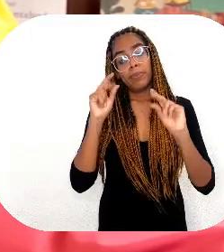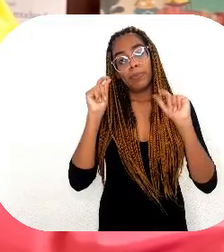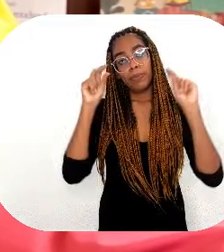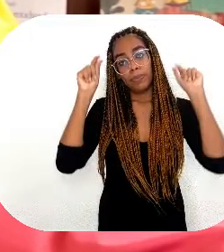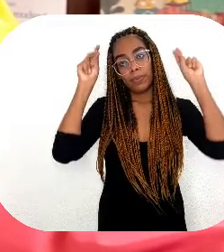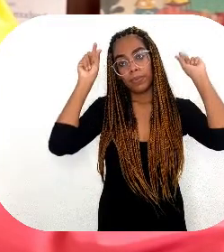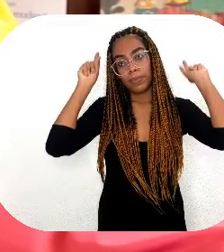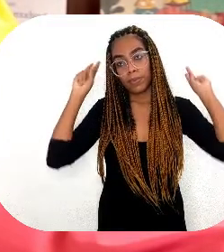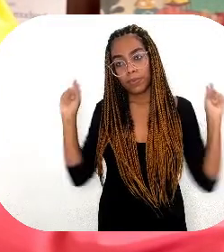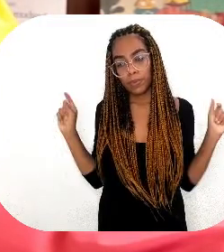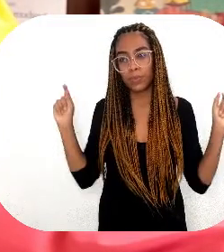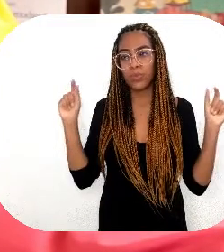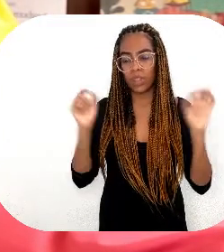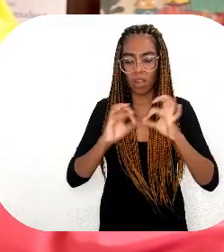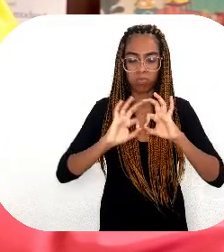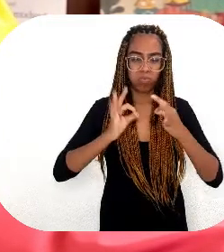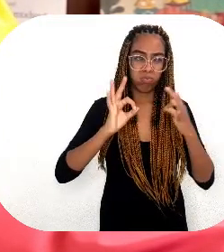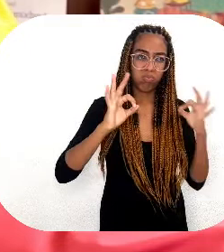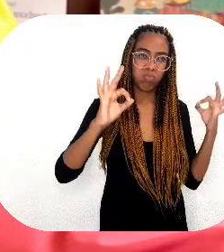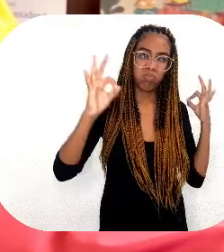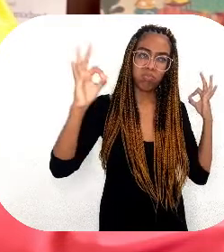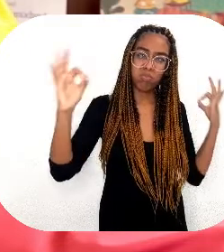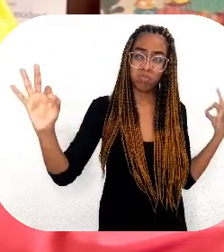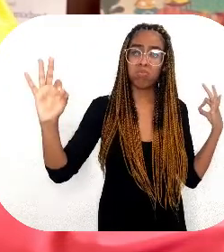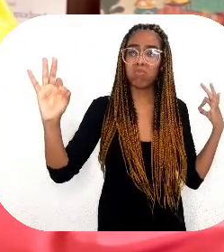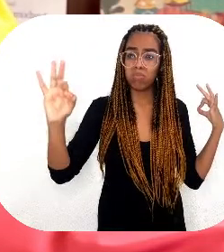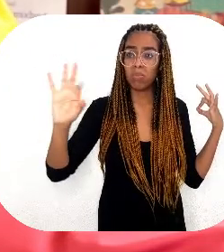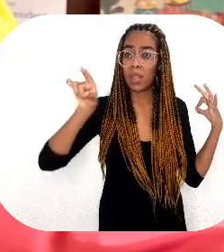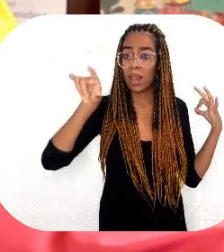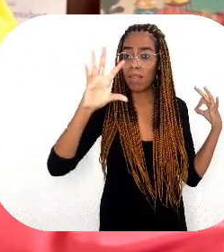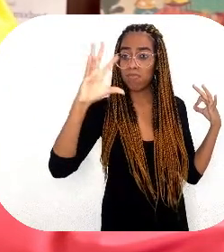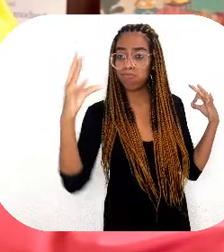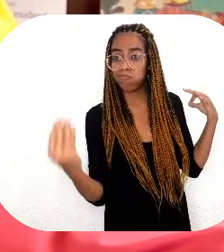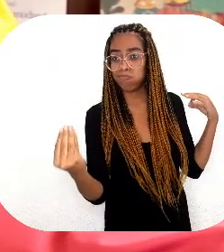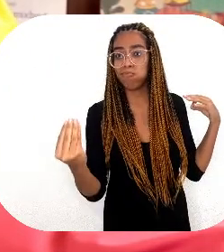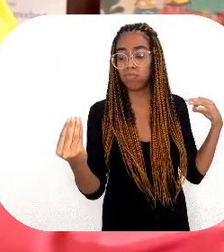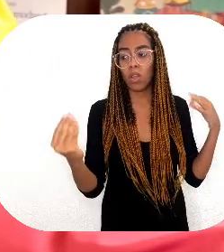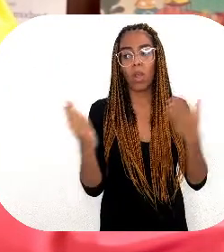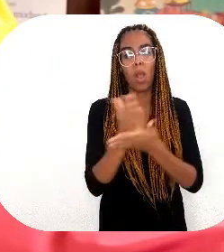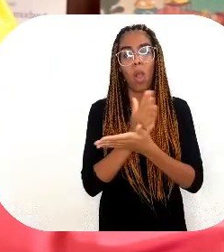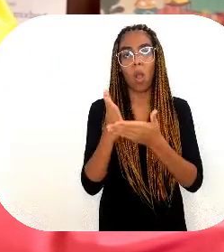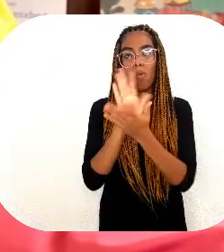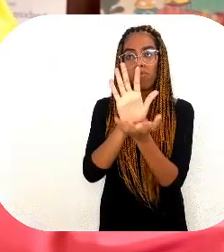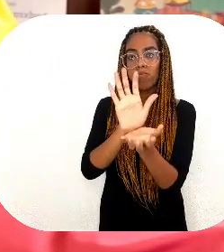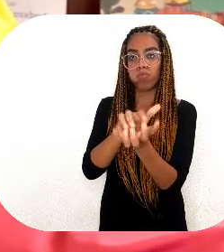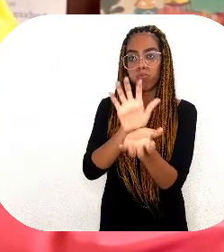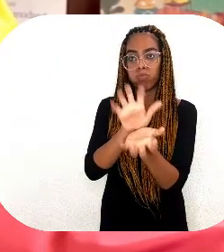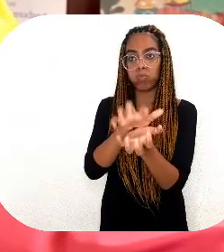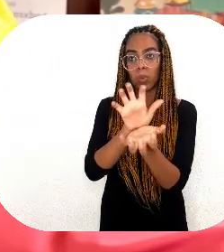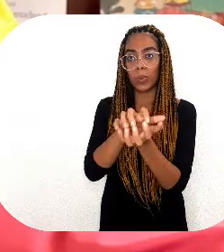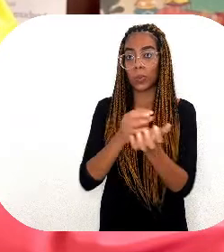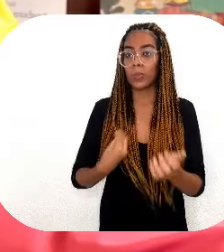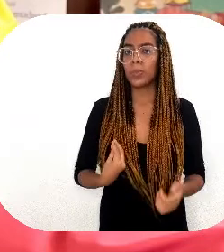Dizem que há muito tempo, numa terra longínqua, lá na África,